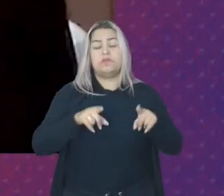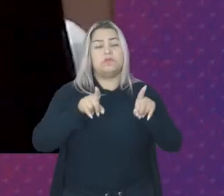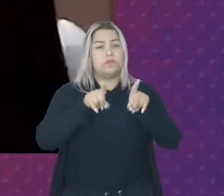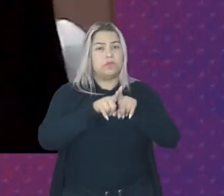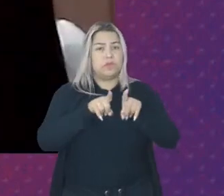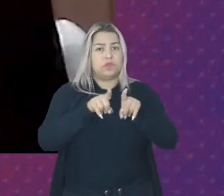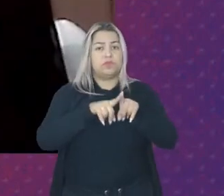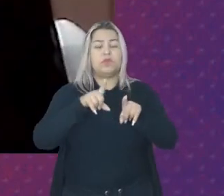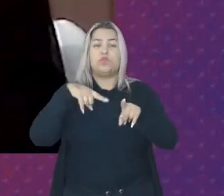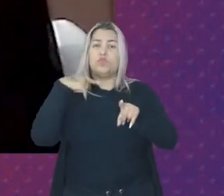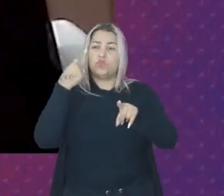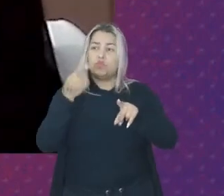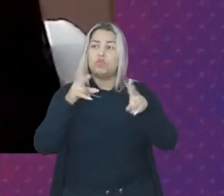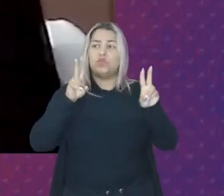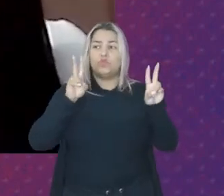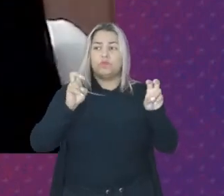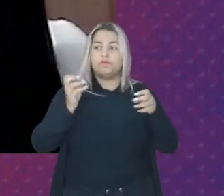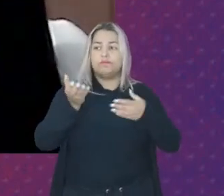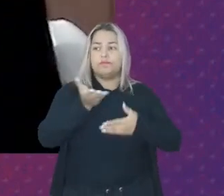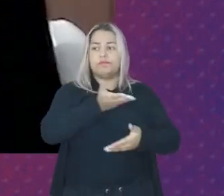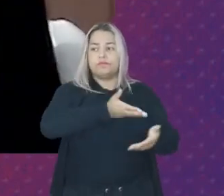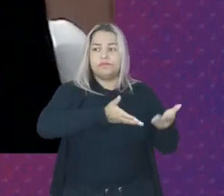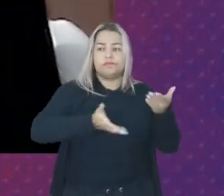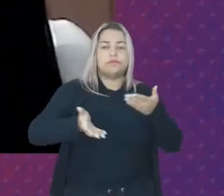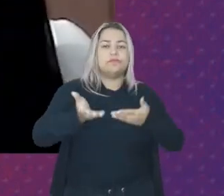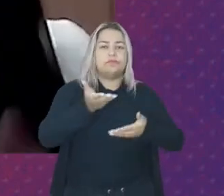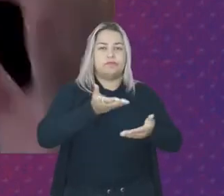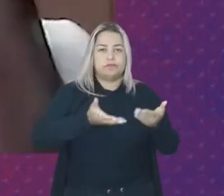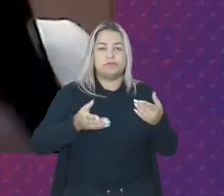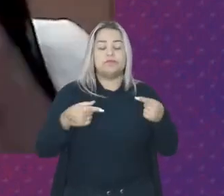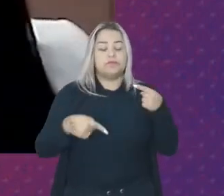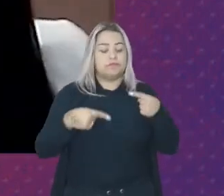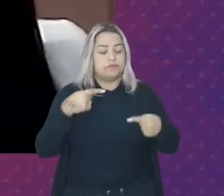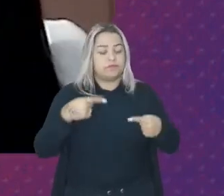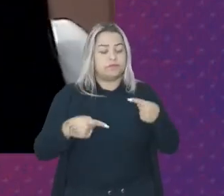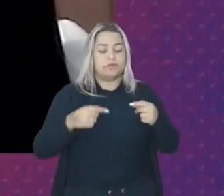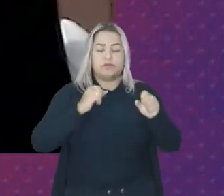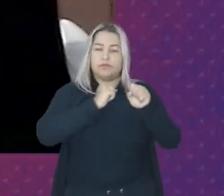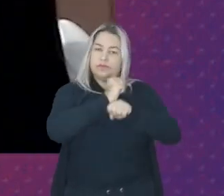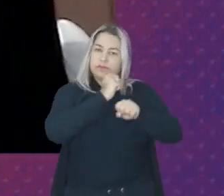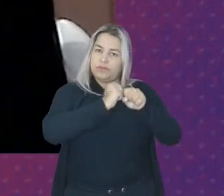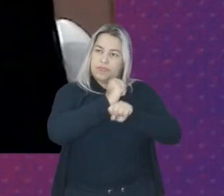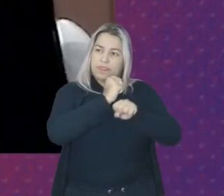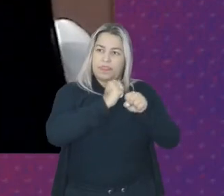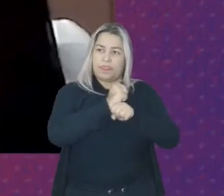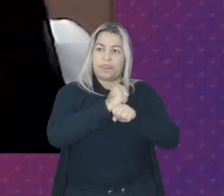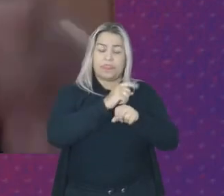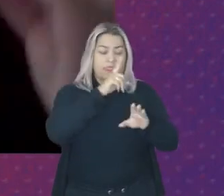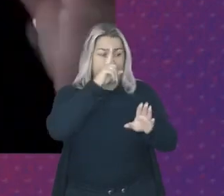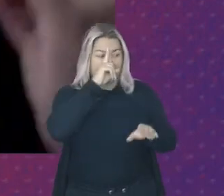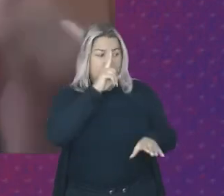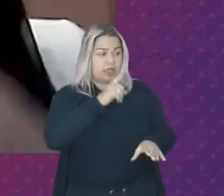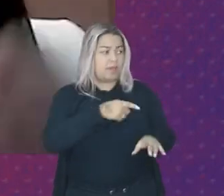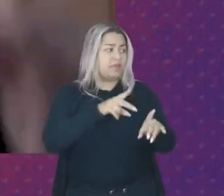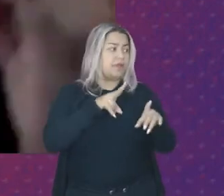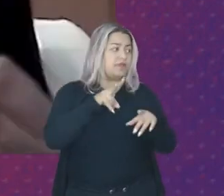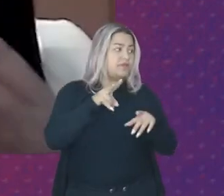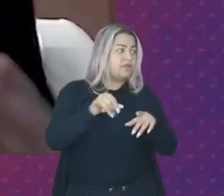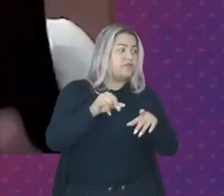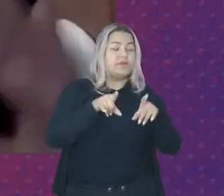respeito de outros temas que envolvem política, por exemplo. E a construção da tua autoridade,